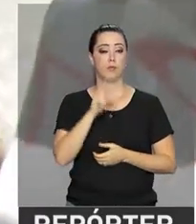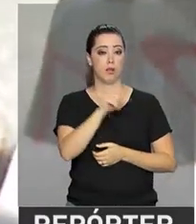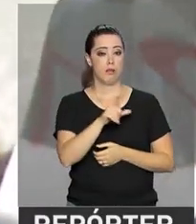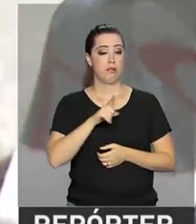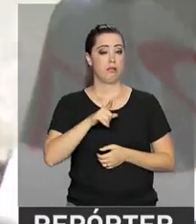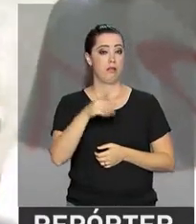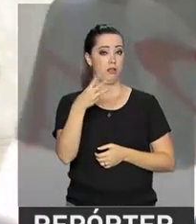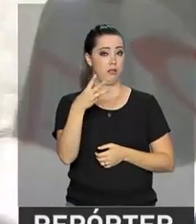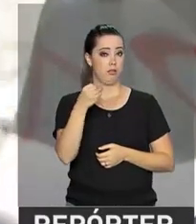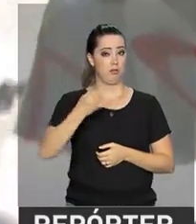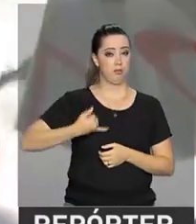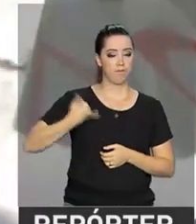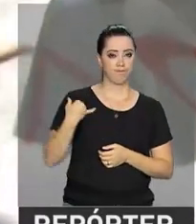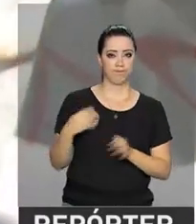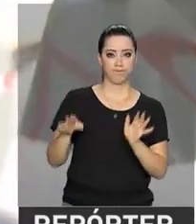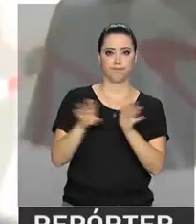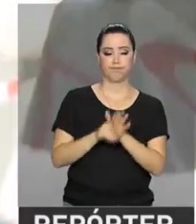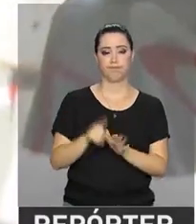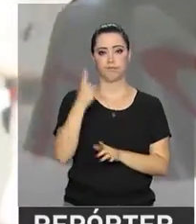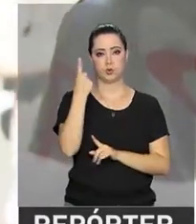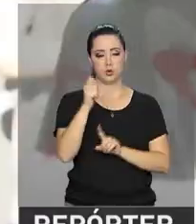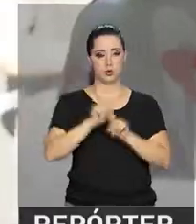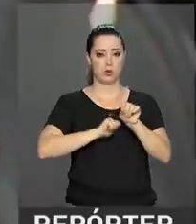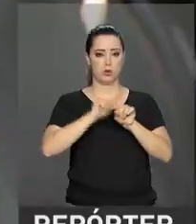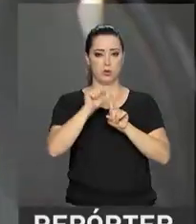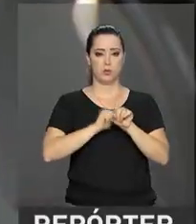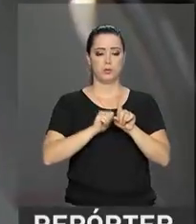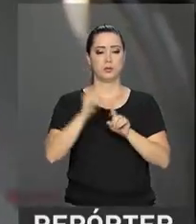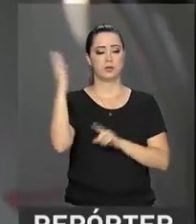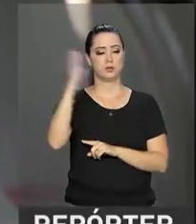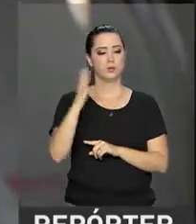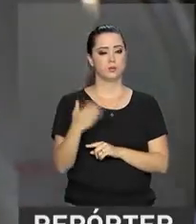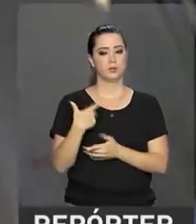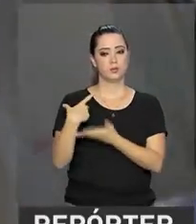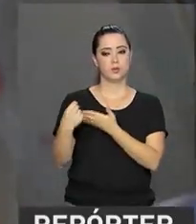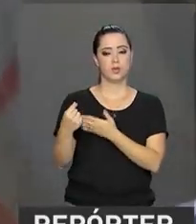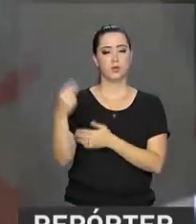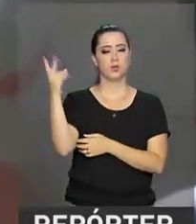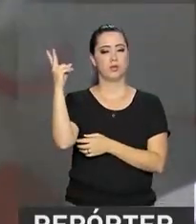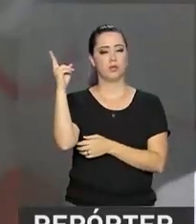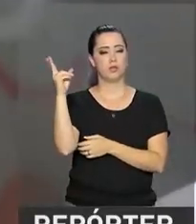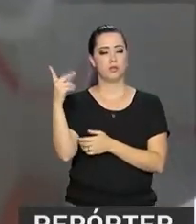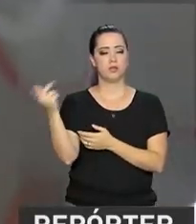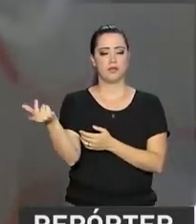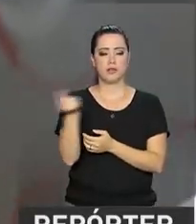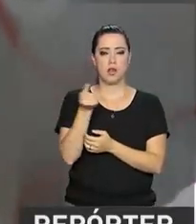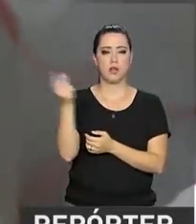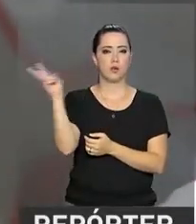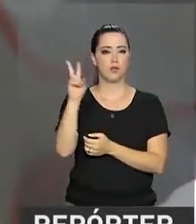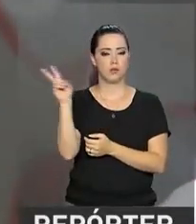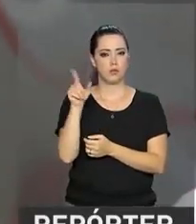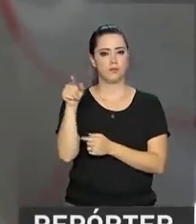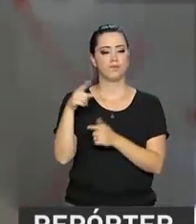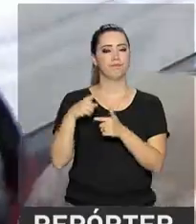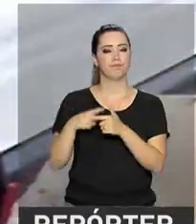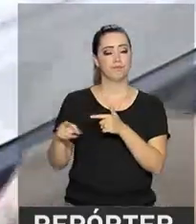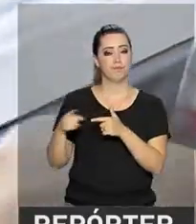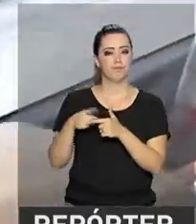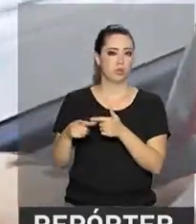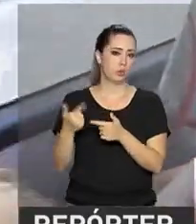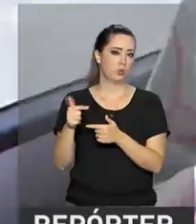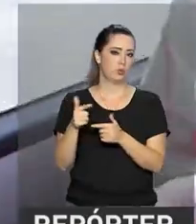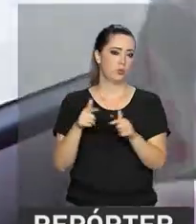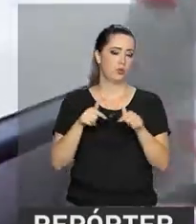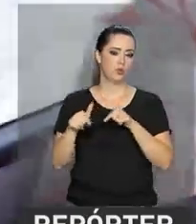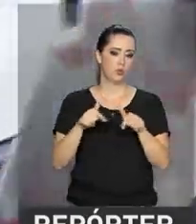tem 30 anos e chegou há 1 mês ao Brasil. Ele deixou a Venezuela depois que não conseguiu mais emprego no país. Trouxe para